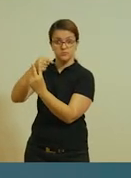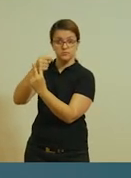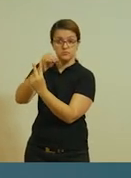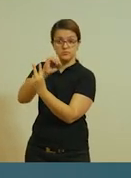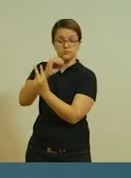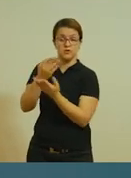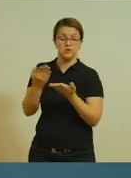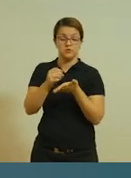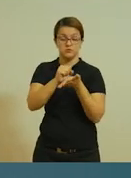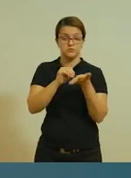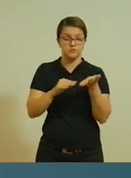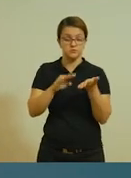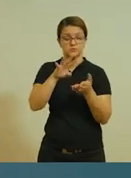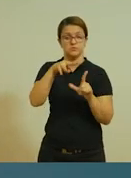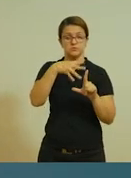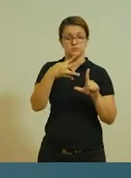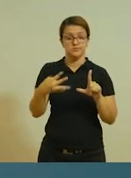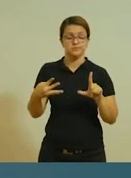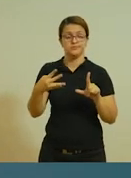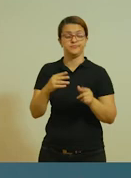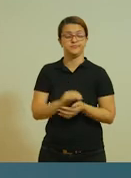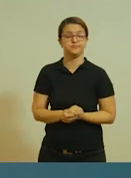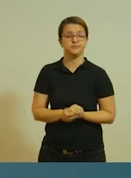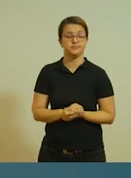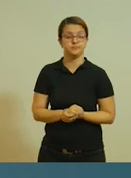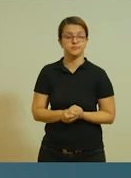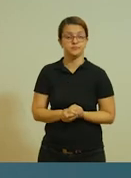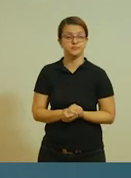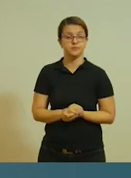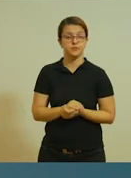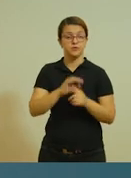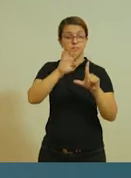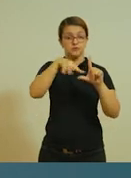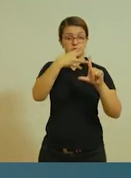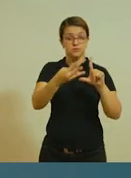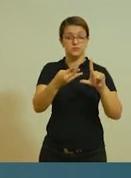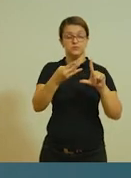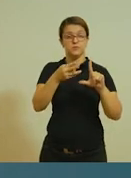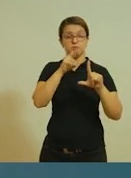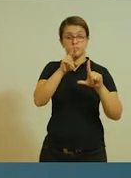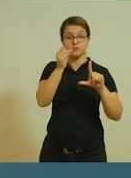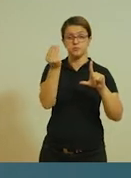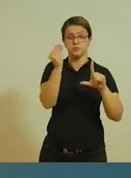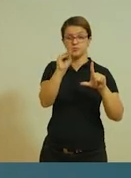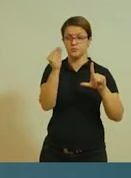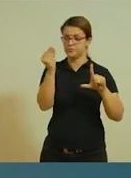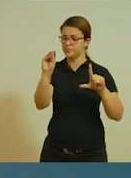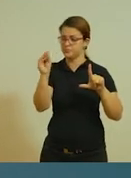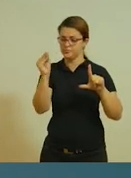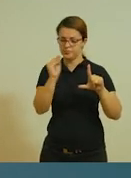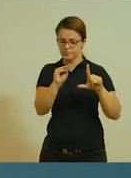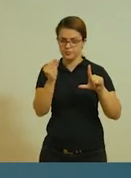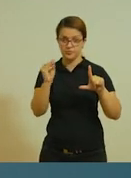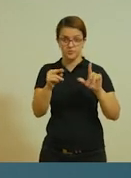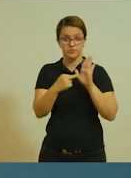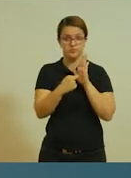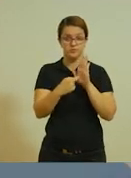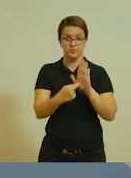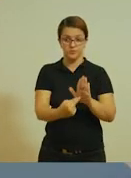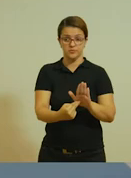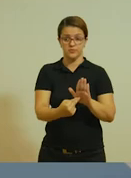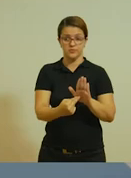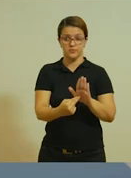vai para a nossa atividade. Na atividade, nós vamos completar a tabela com o que falta. Então, nós temos a